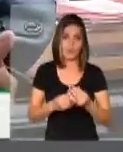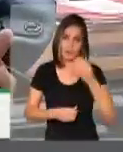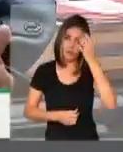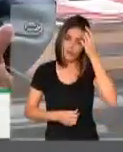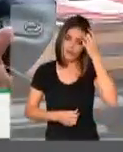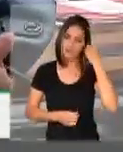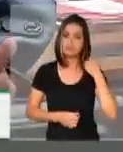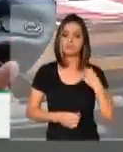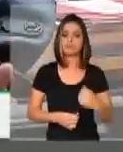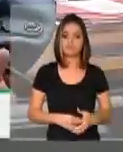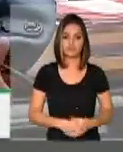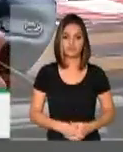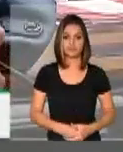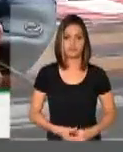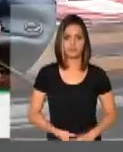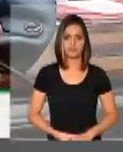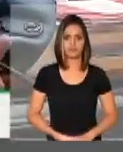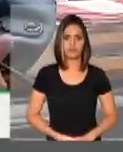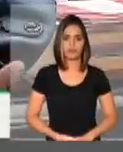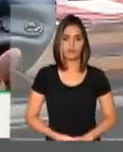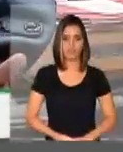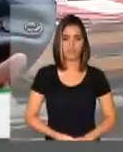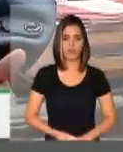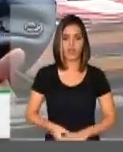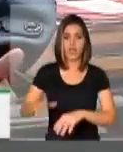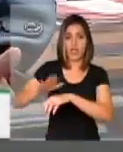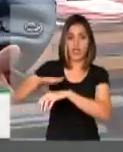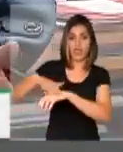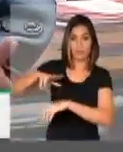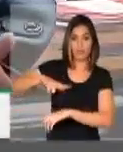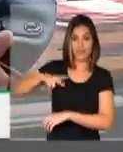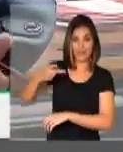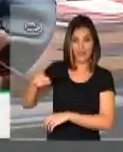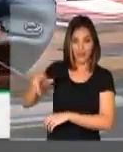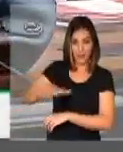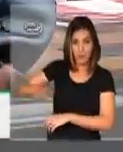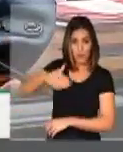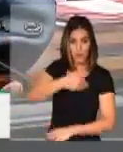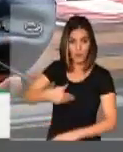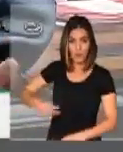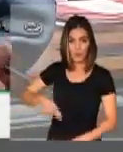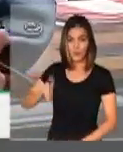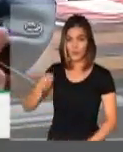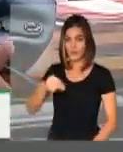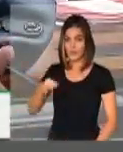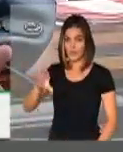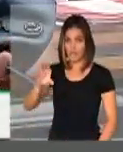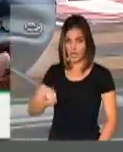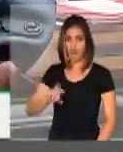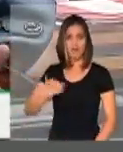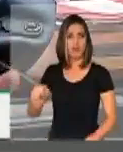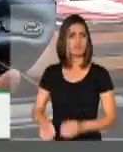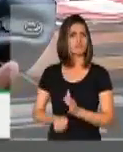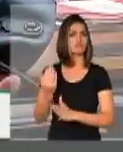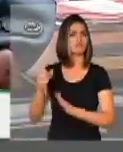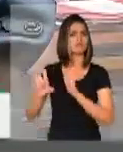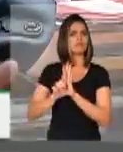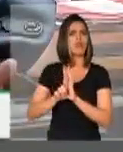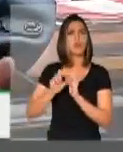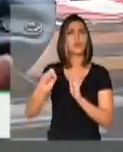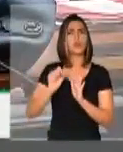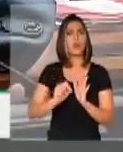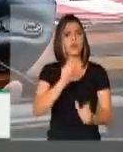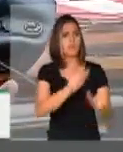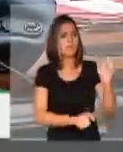transferir para a competência privativa da União legislar sobre inatividade e pensão